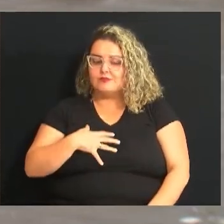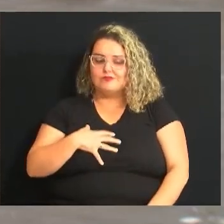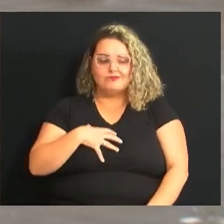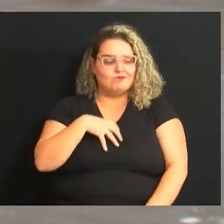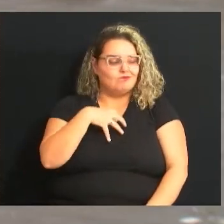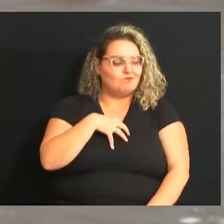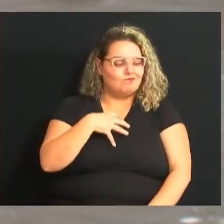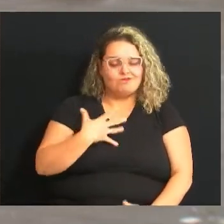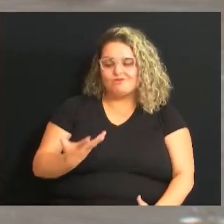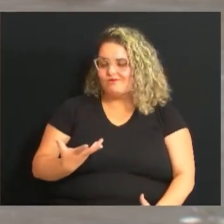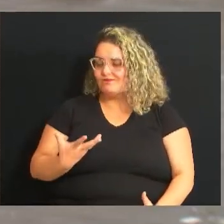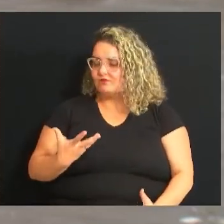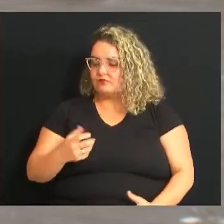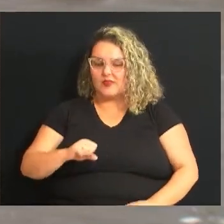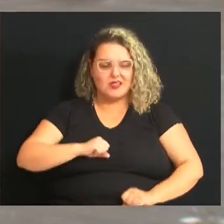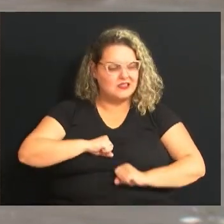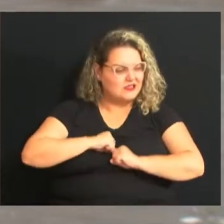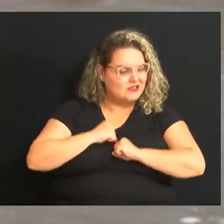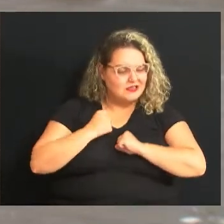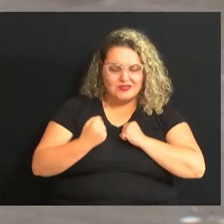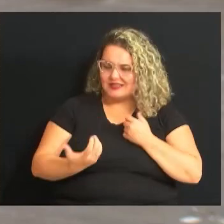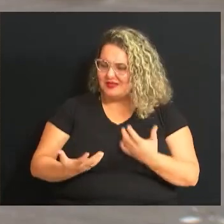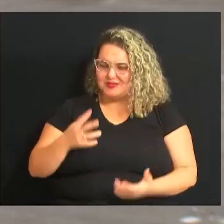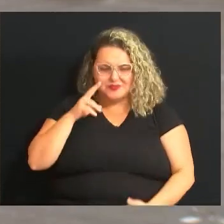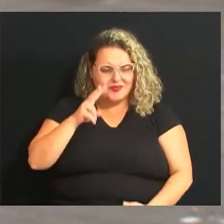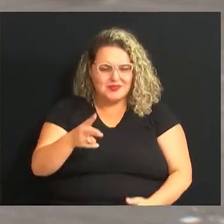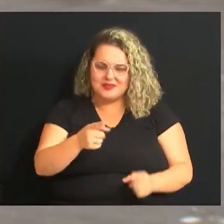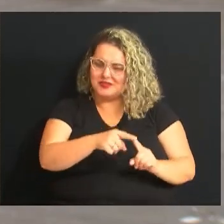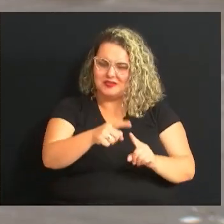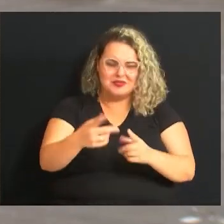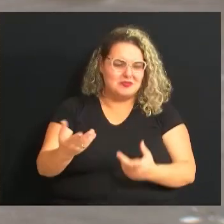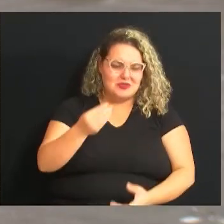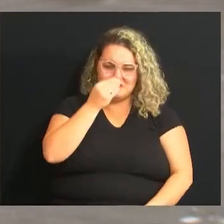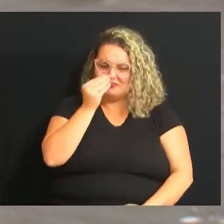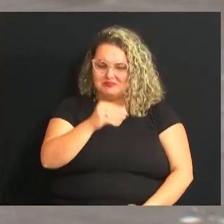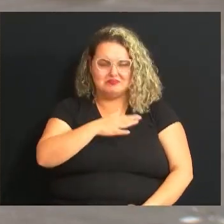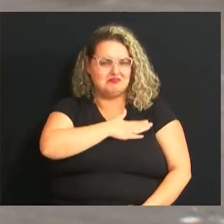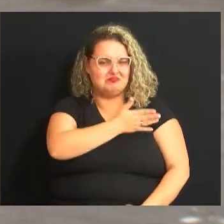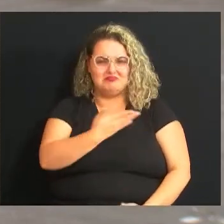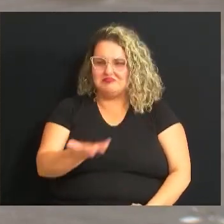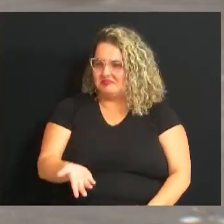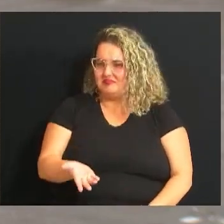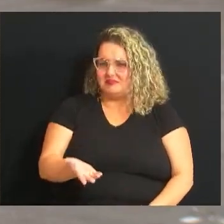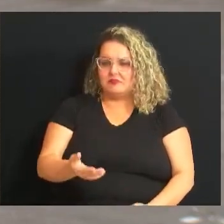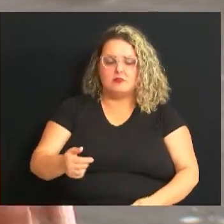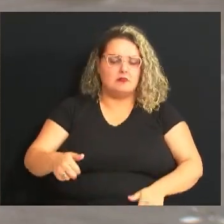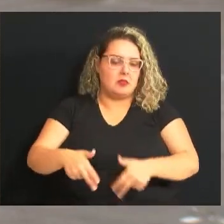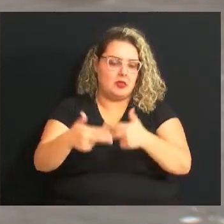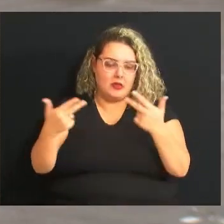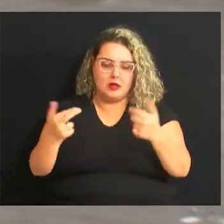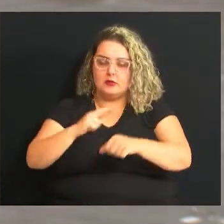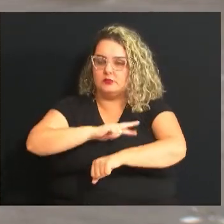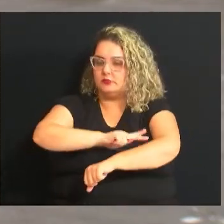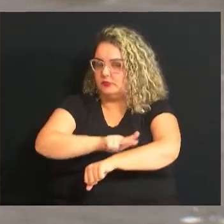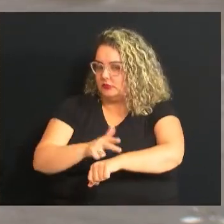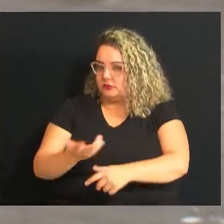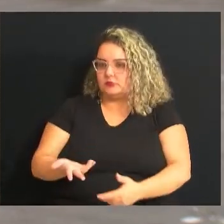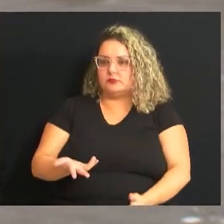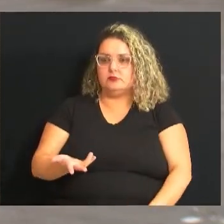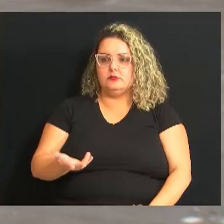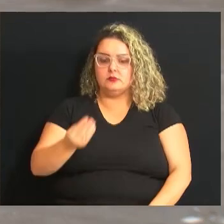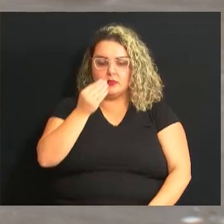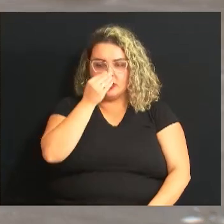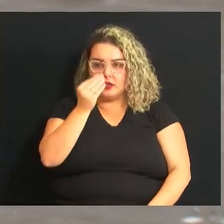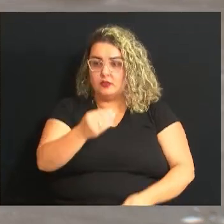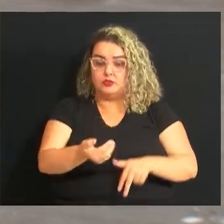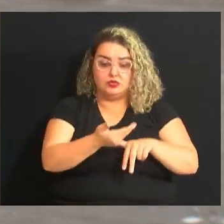se incomoda, se você se indigna com qualquer tipo de discriminação, seja ela étnico-racial,